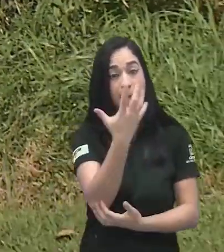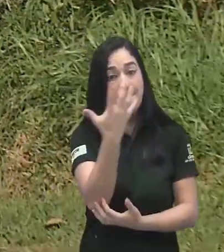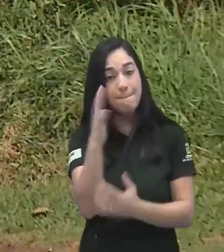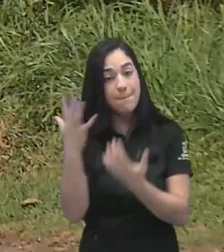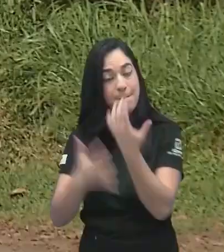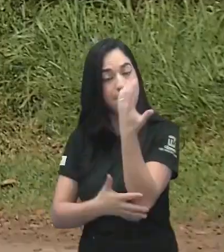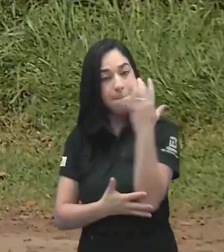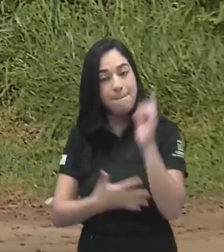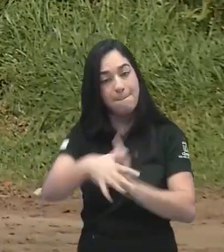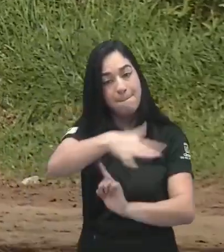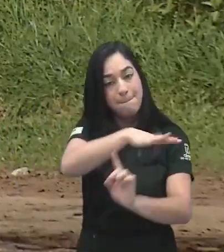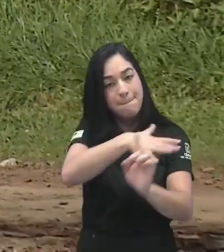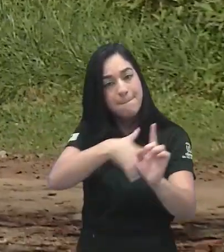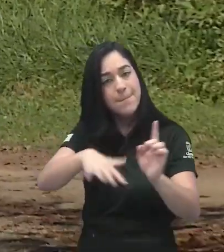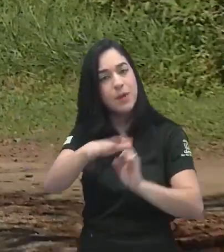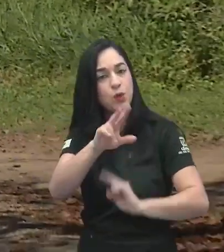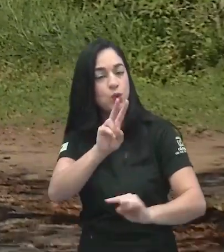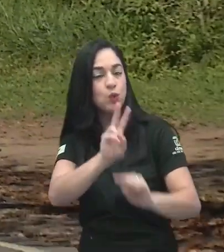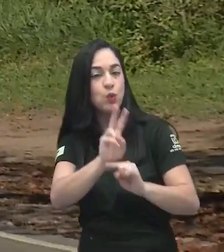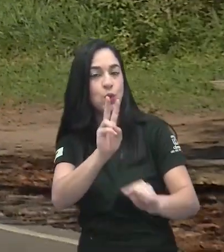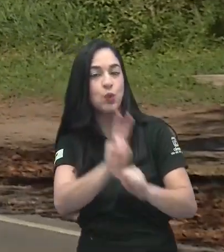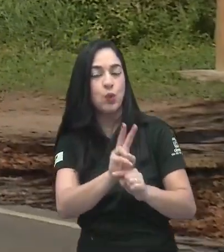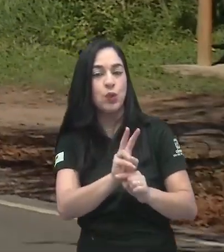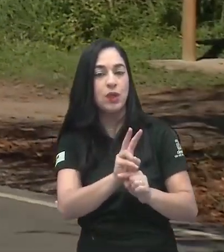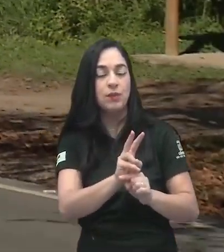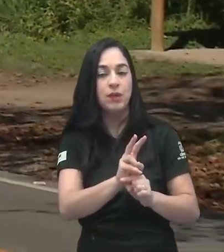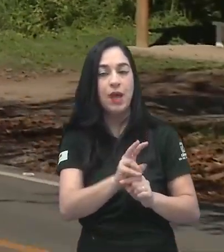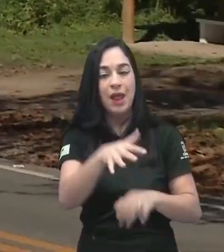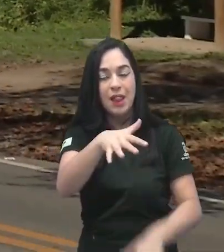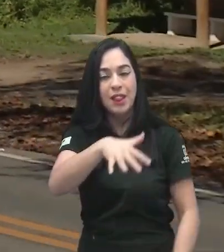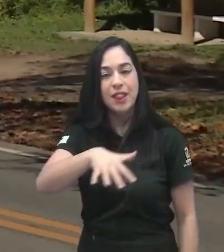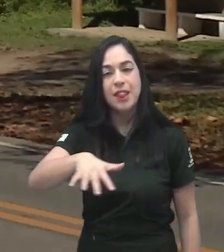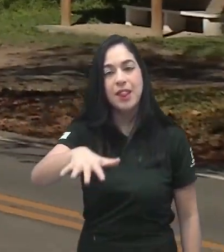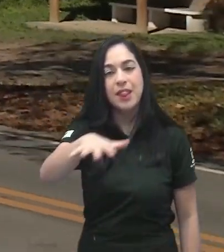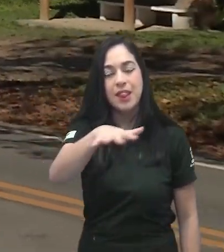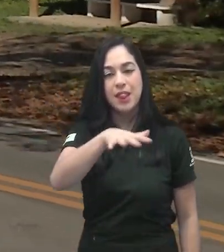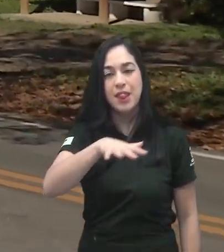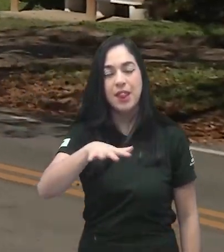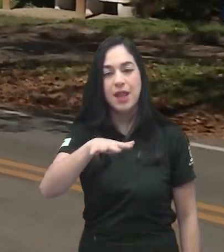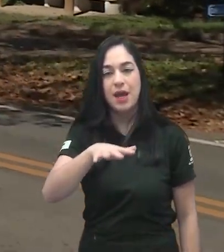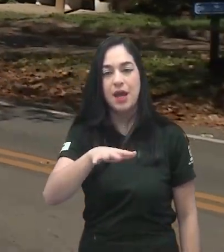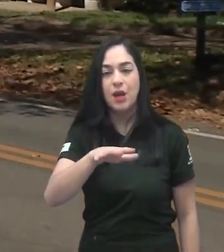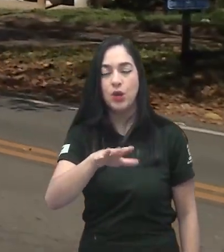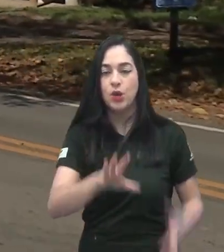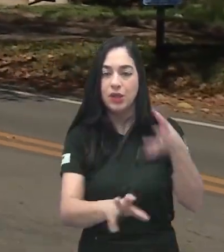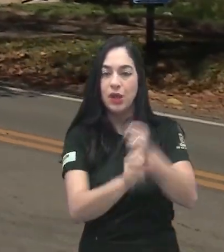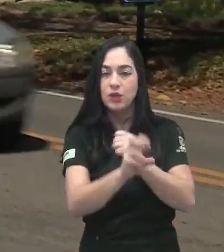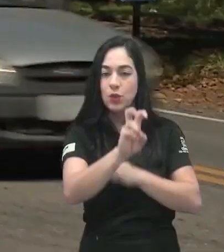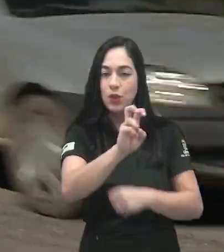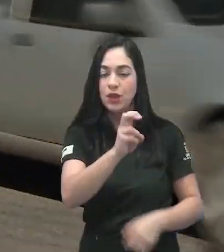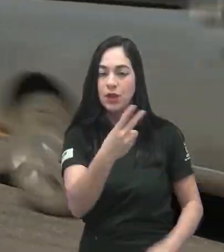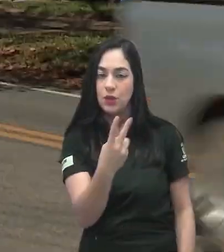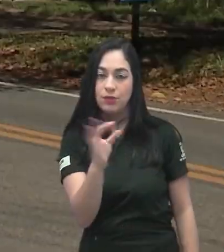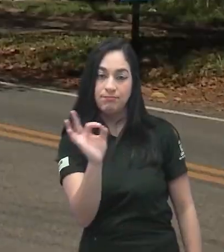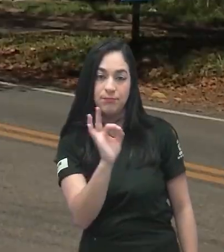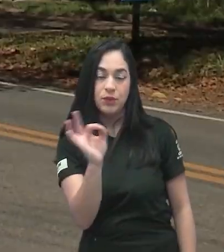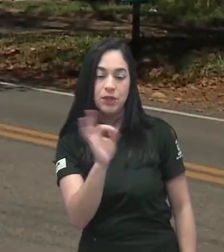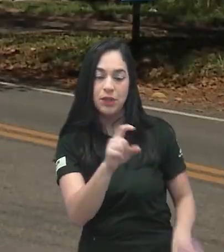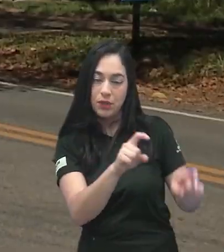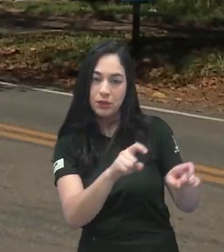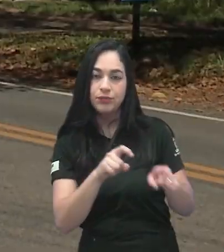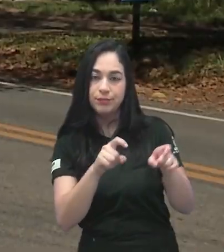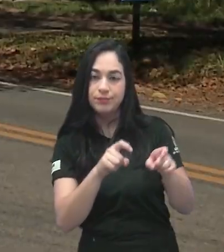por preservação ambiental, que corresponde a 52% da zona urbana e rural.